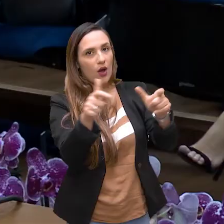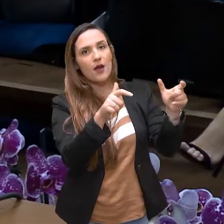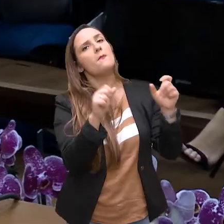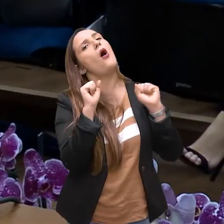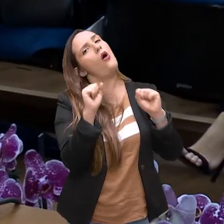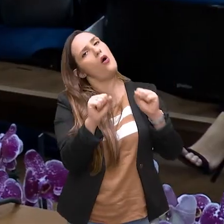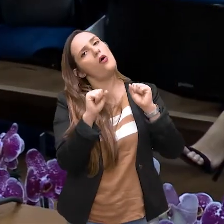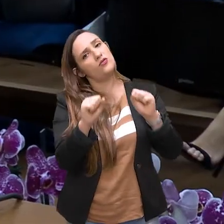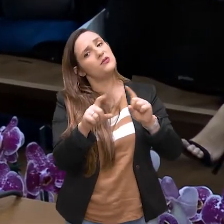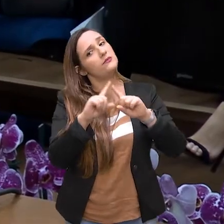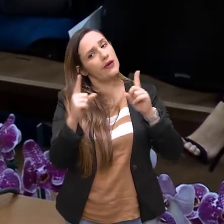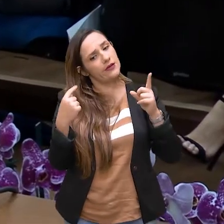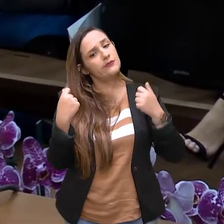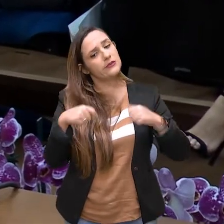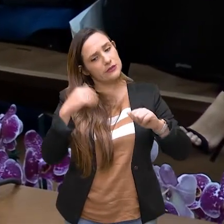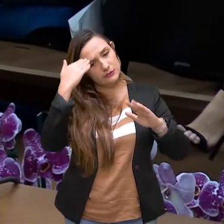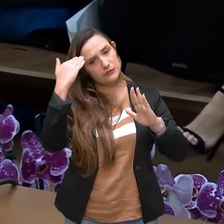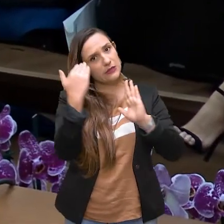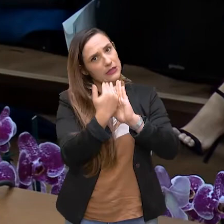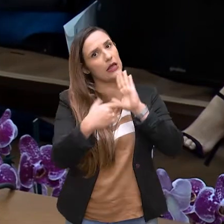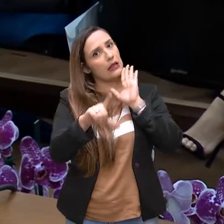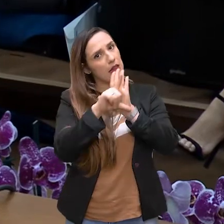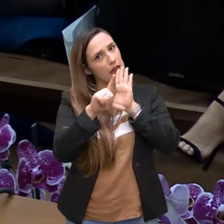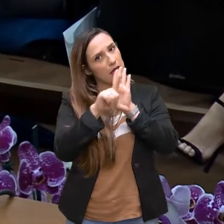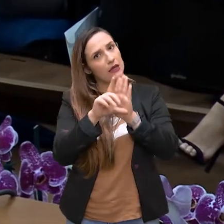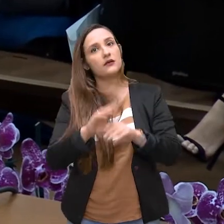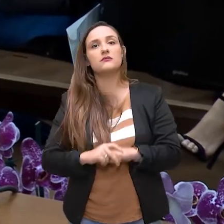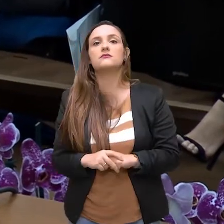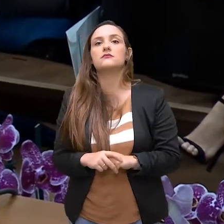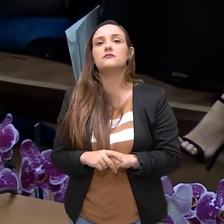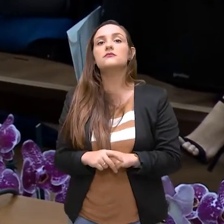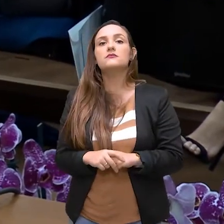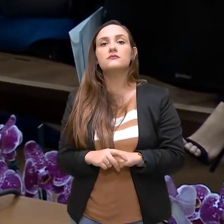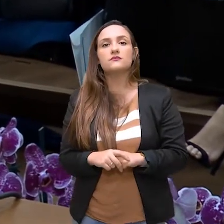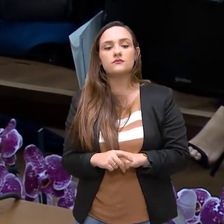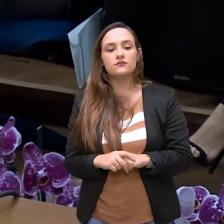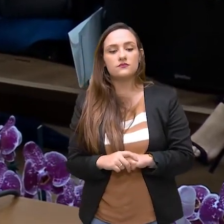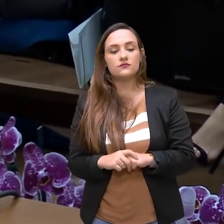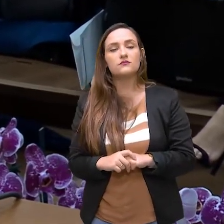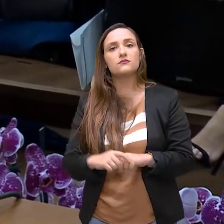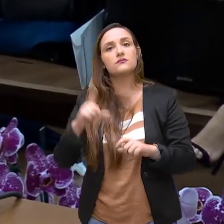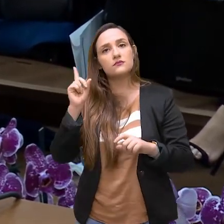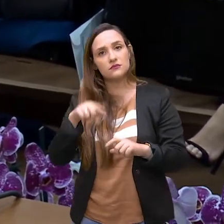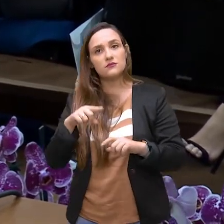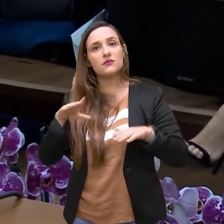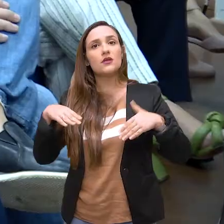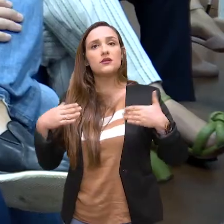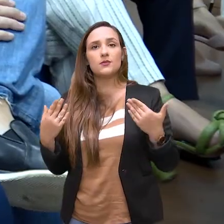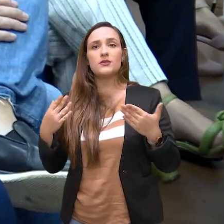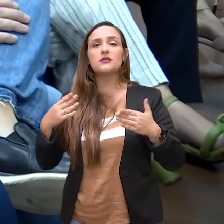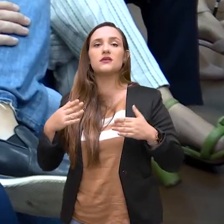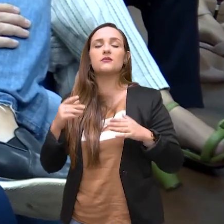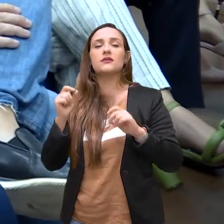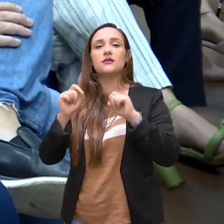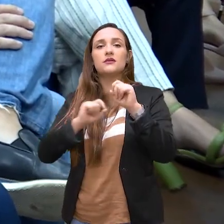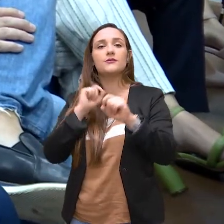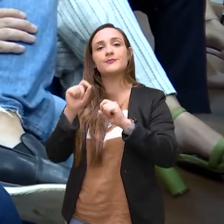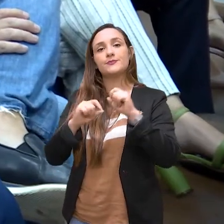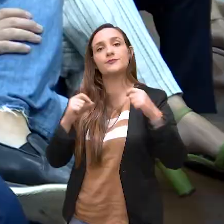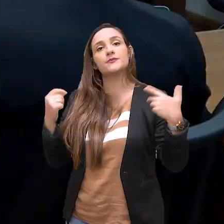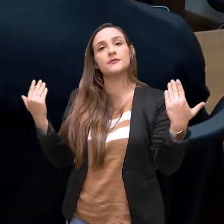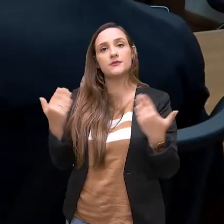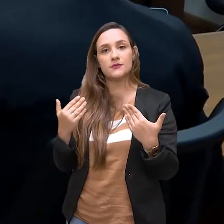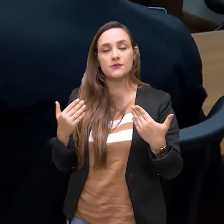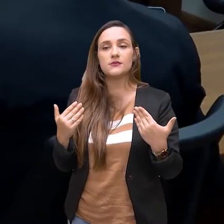os limites da legislação, do discurso democraticamente possível,